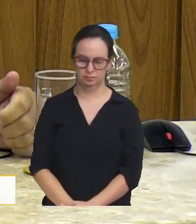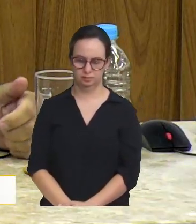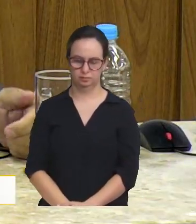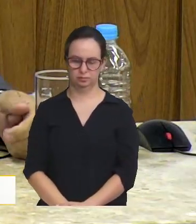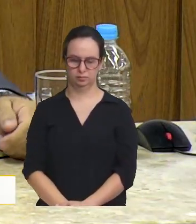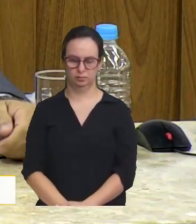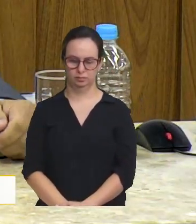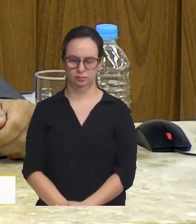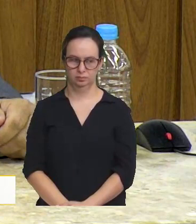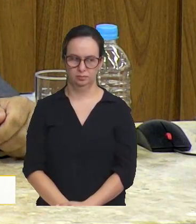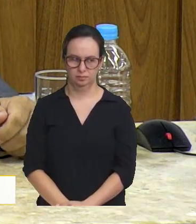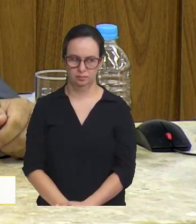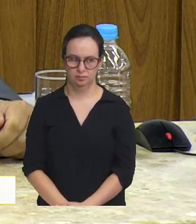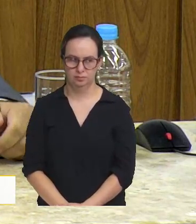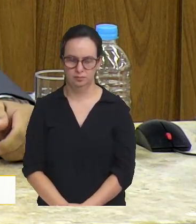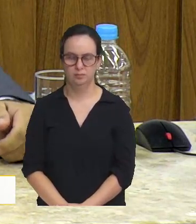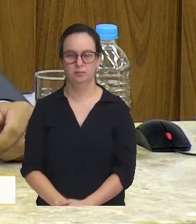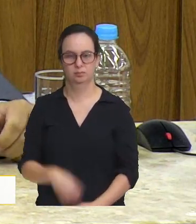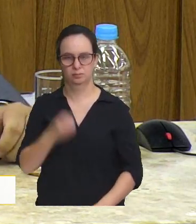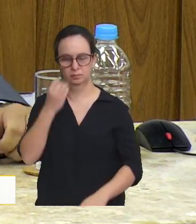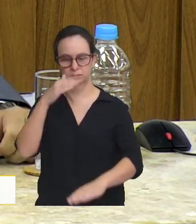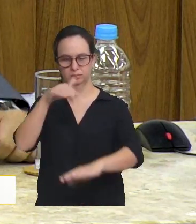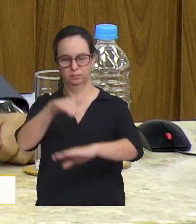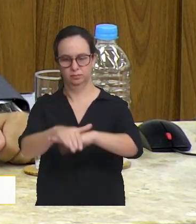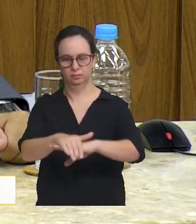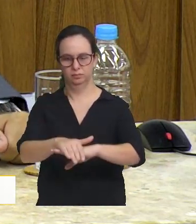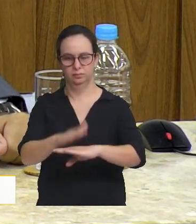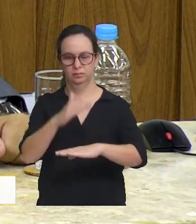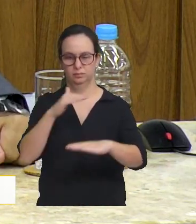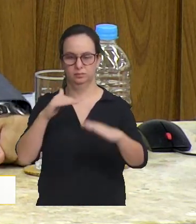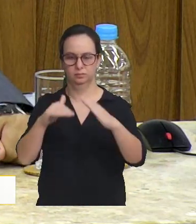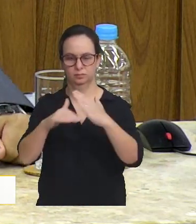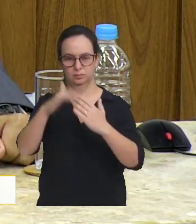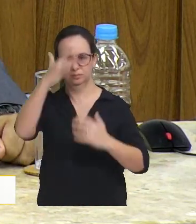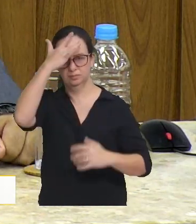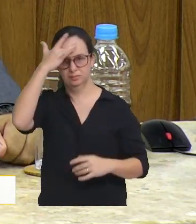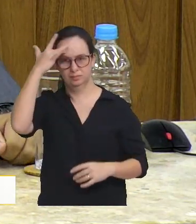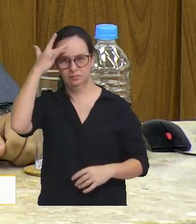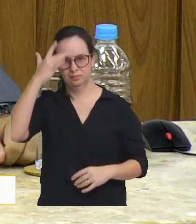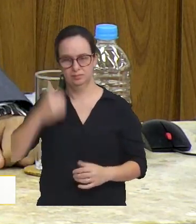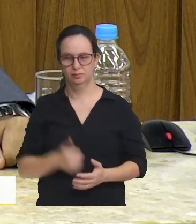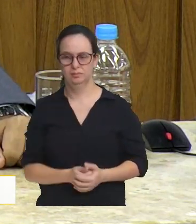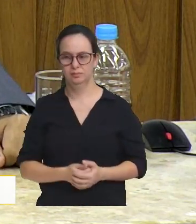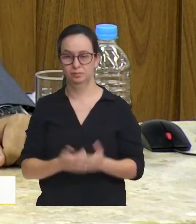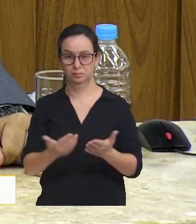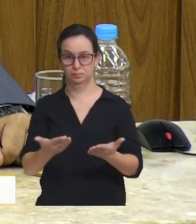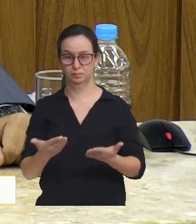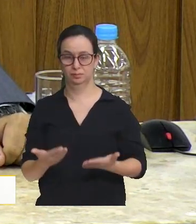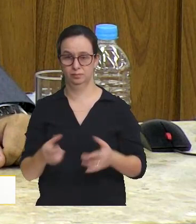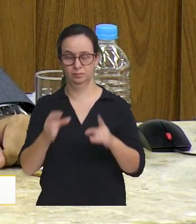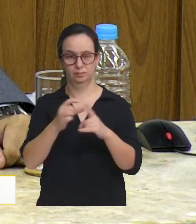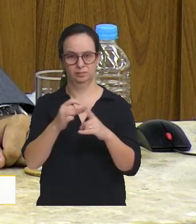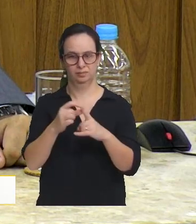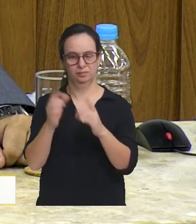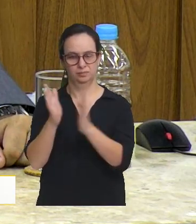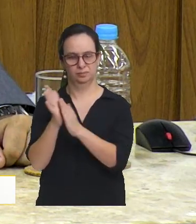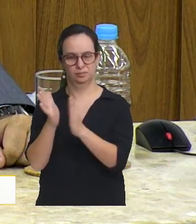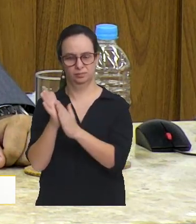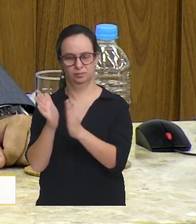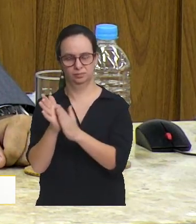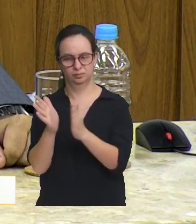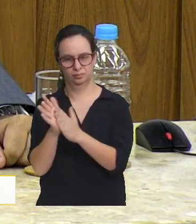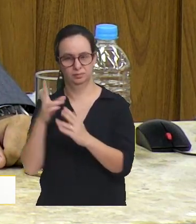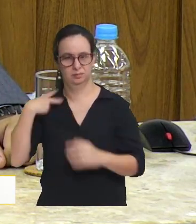Obrigado, senhor presidente. Uma boa noite a todos. Pedi a oportunidade da palavra nesse momento para parabenizar o meu amigo Rogério